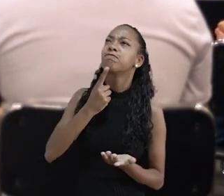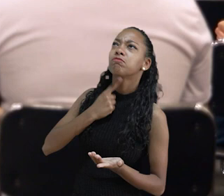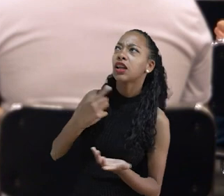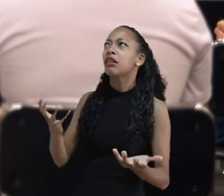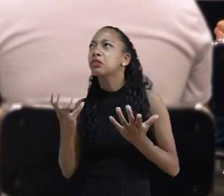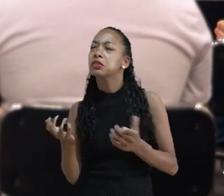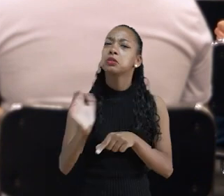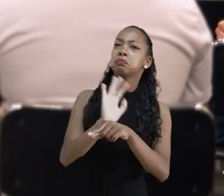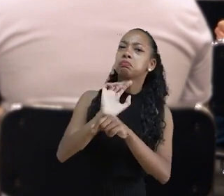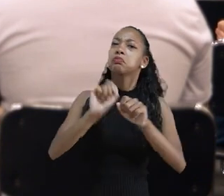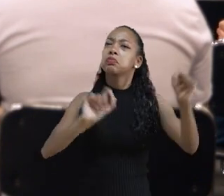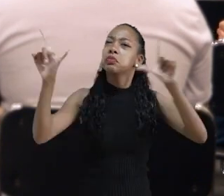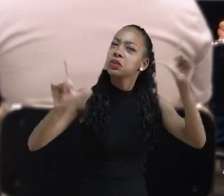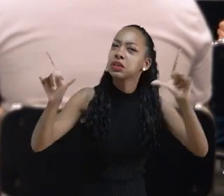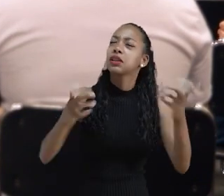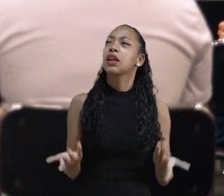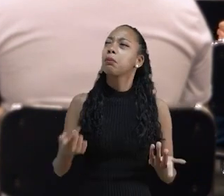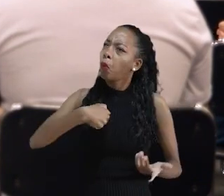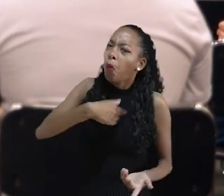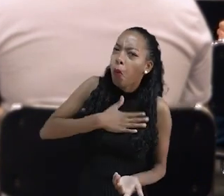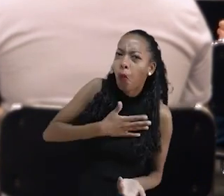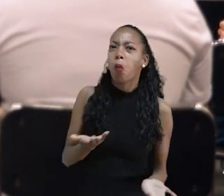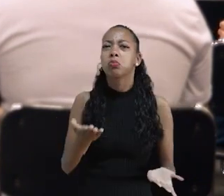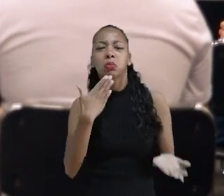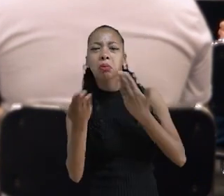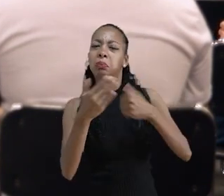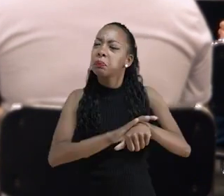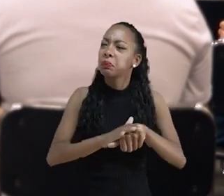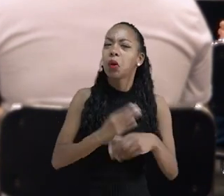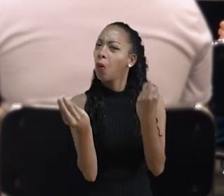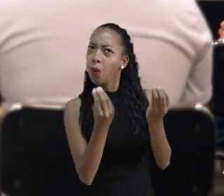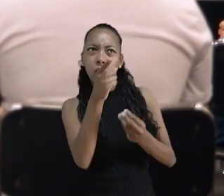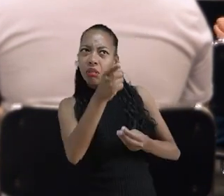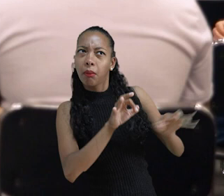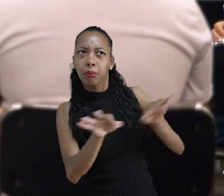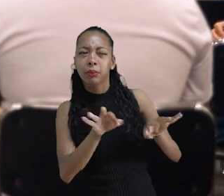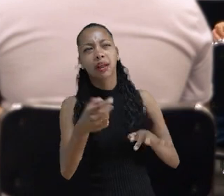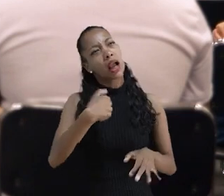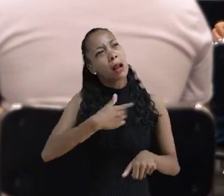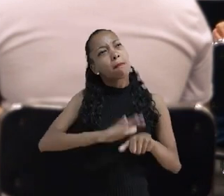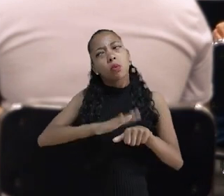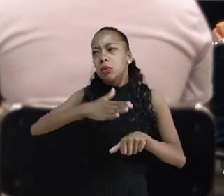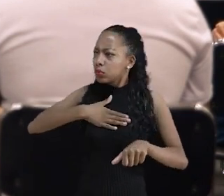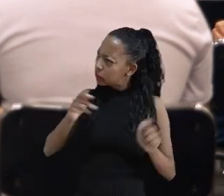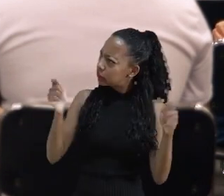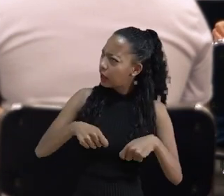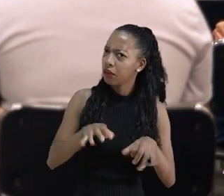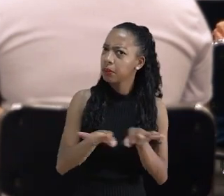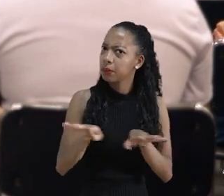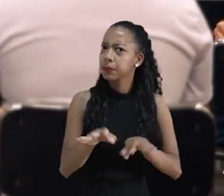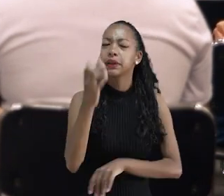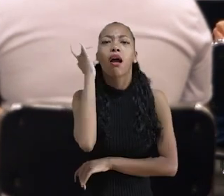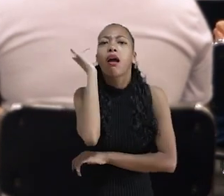fazer cinema que assistem muito cinema que discutem o cinema e que querem fazer né E aí se lançam nessa